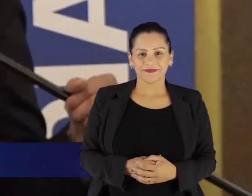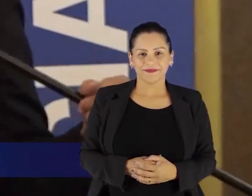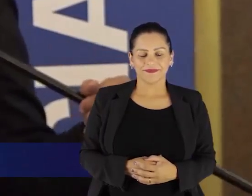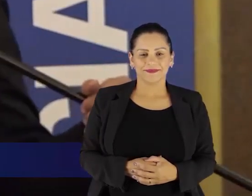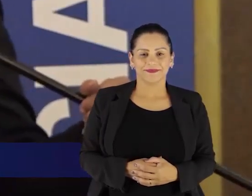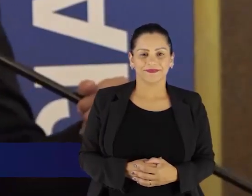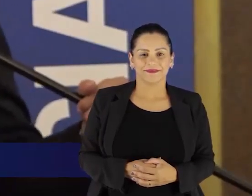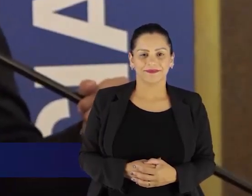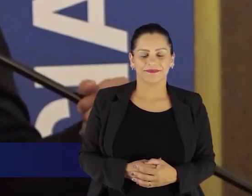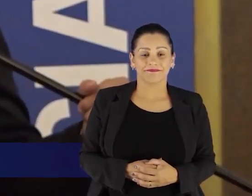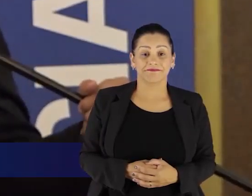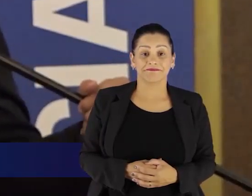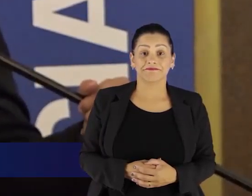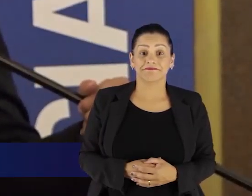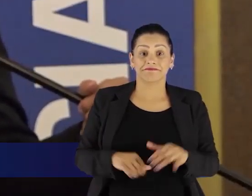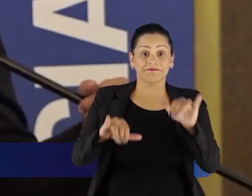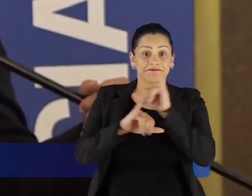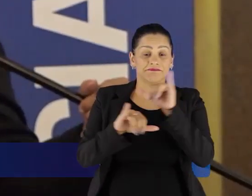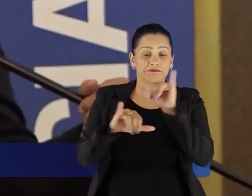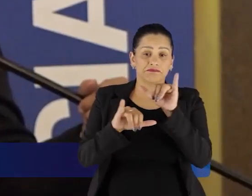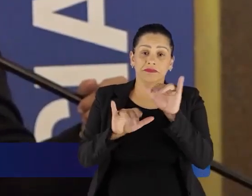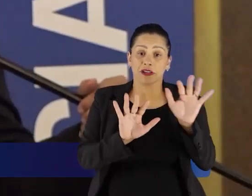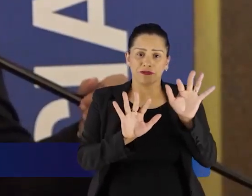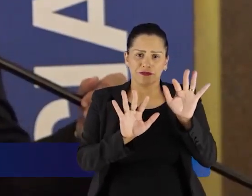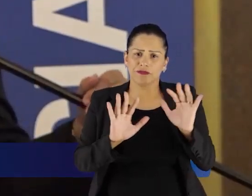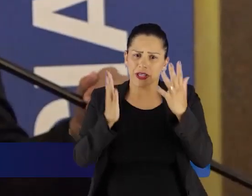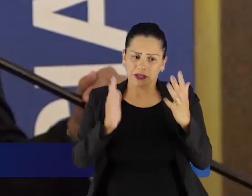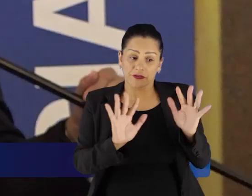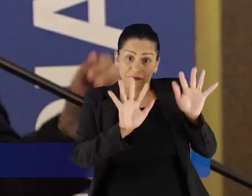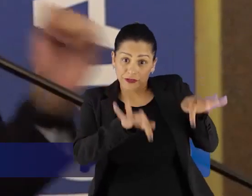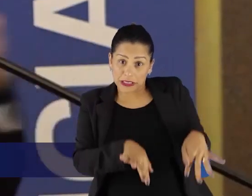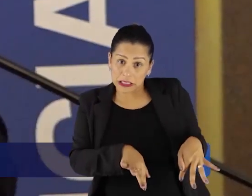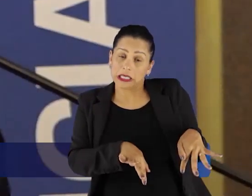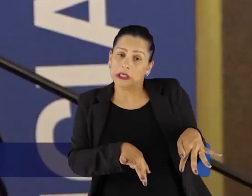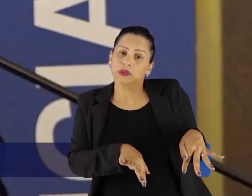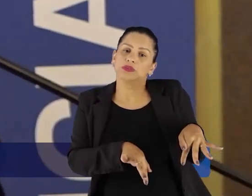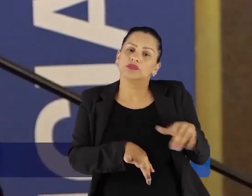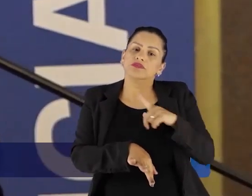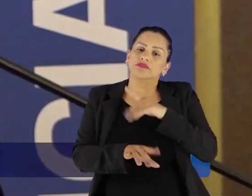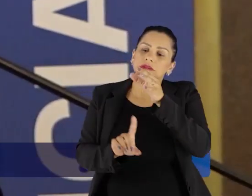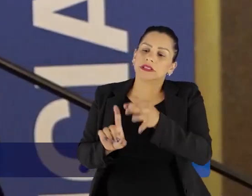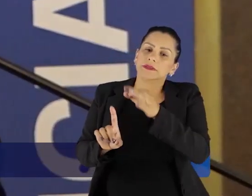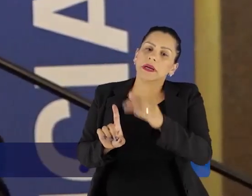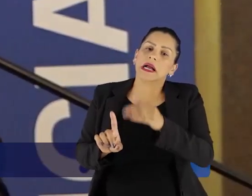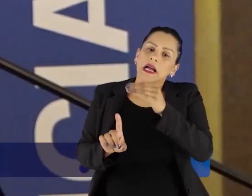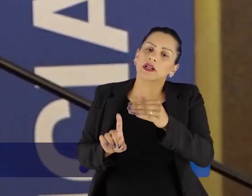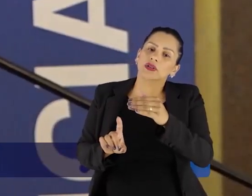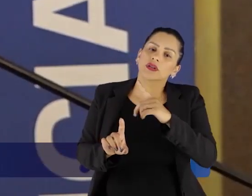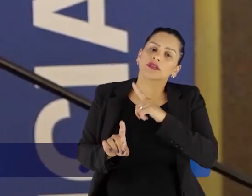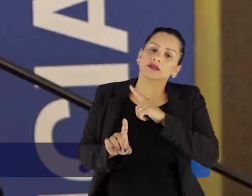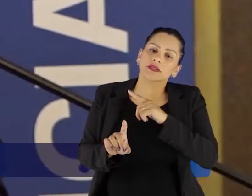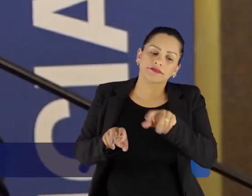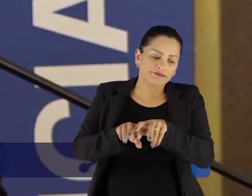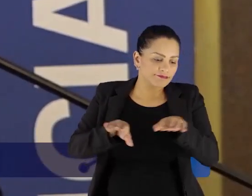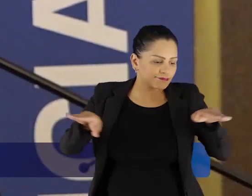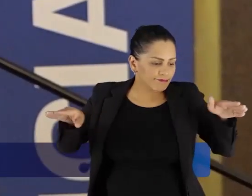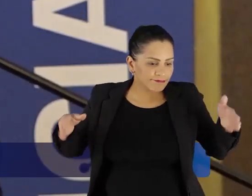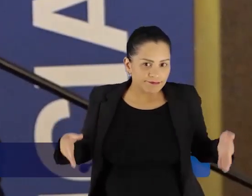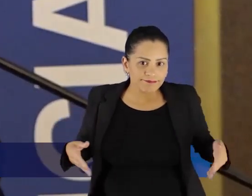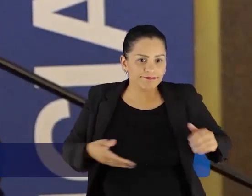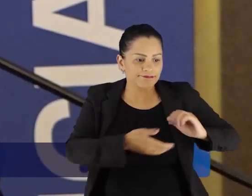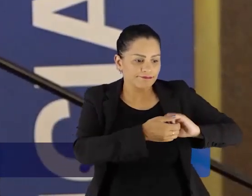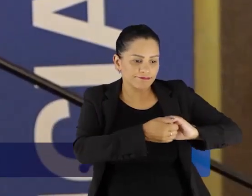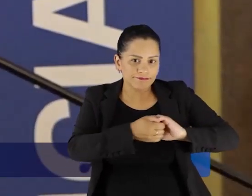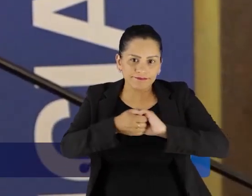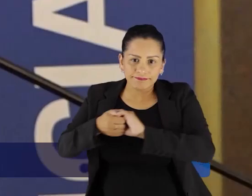e nós informamos que ao término do evento são os excelentíssimos desembargadores empossados receberam os cumprimentos dos membros da mesa e